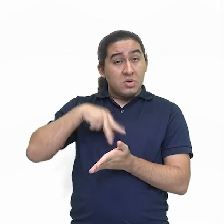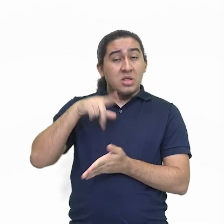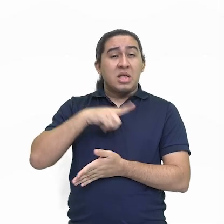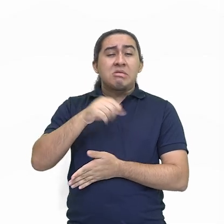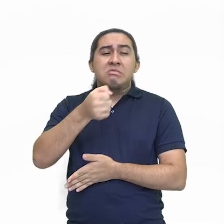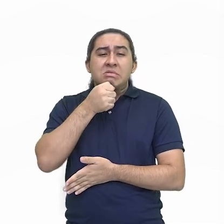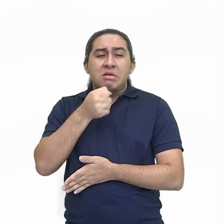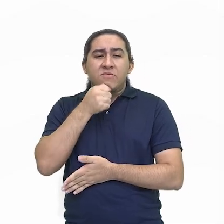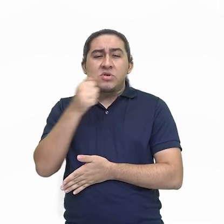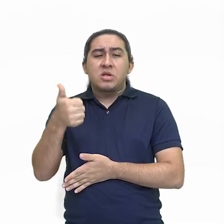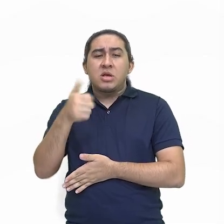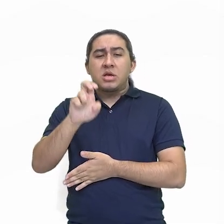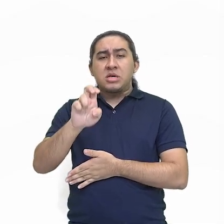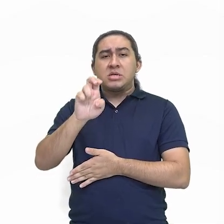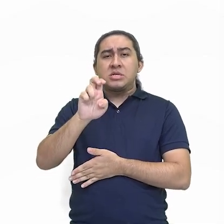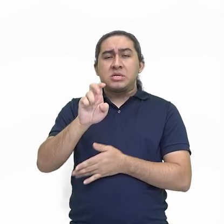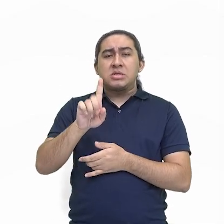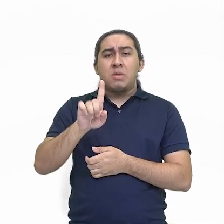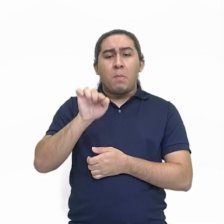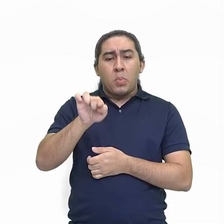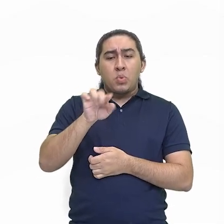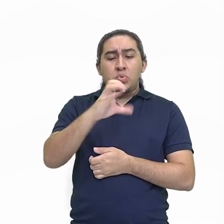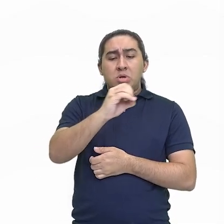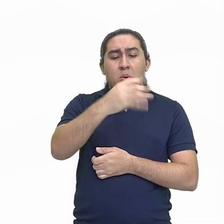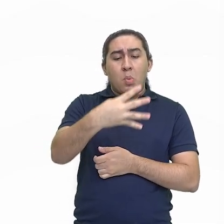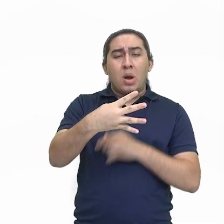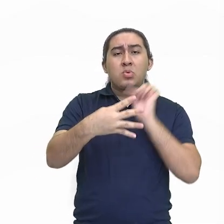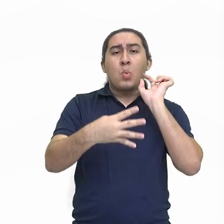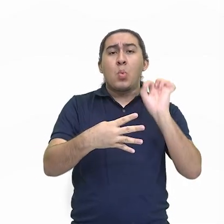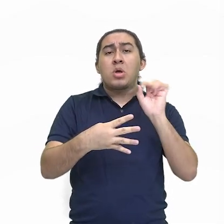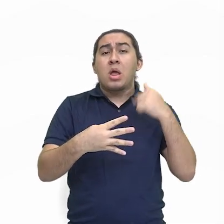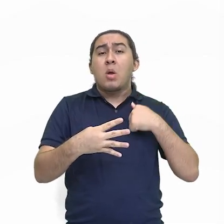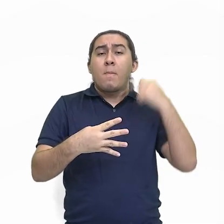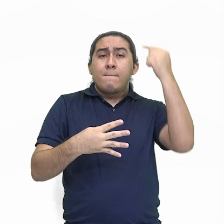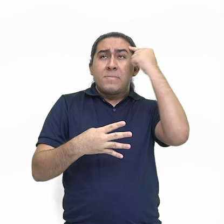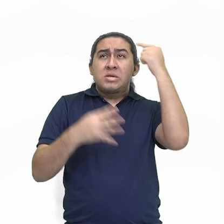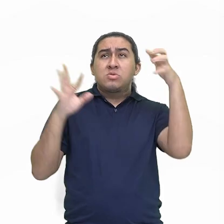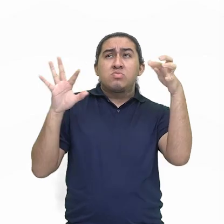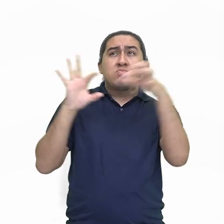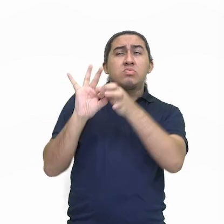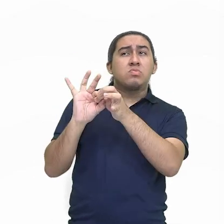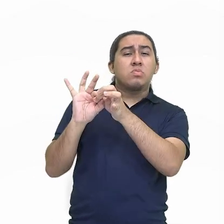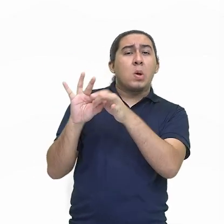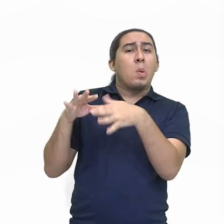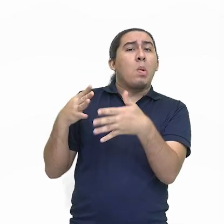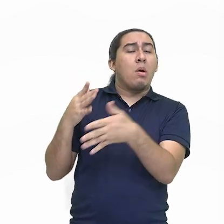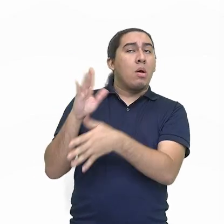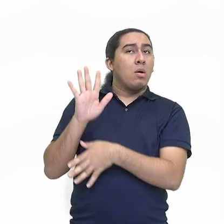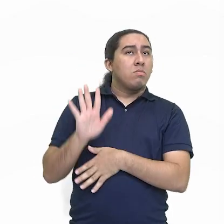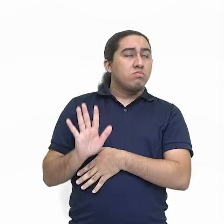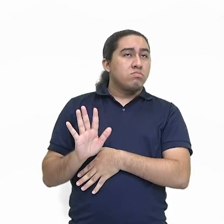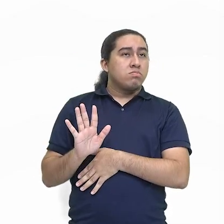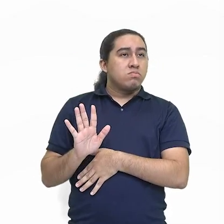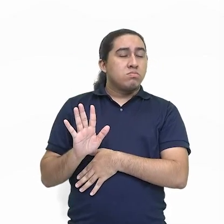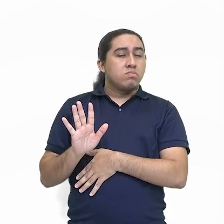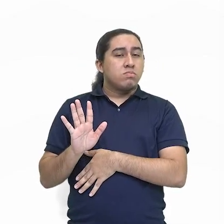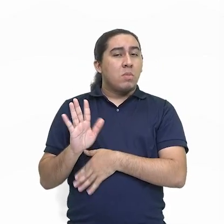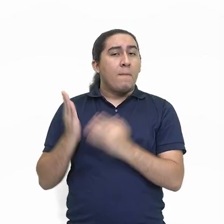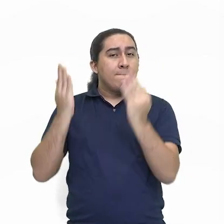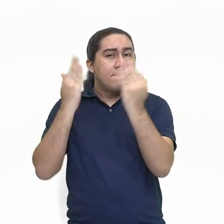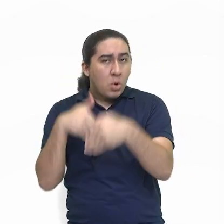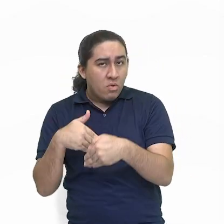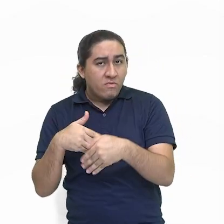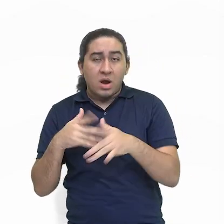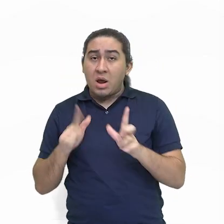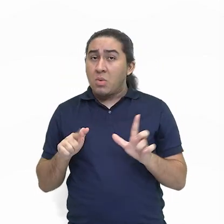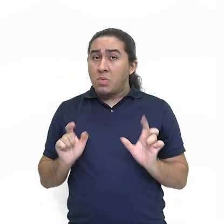15/4, o que é que vem à minha cabeça no primeiro momento? Né? E prova?